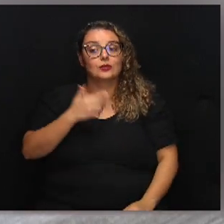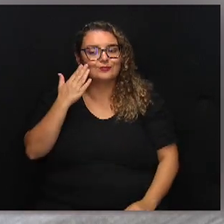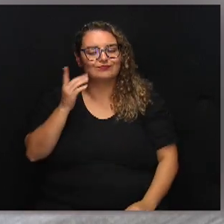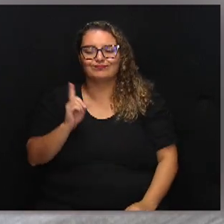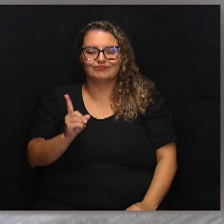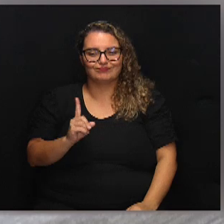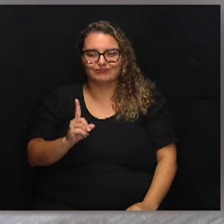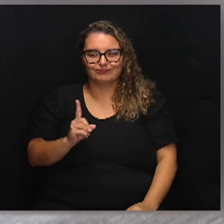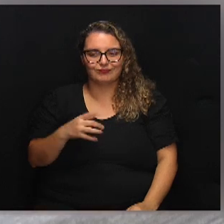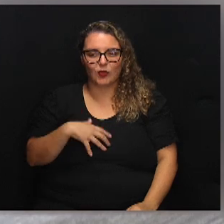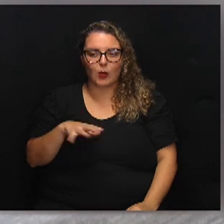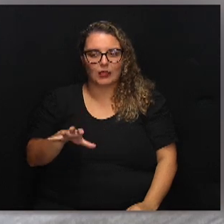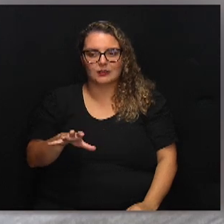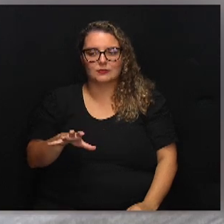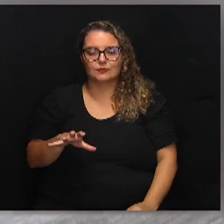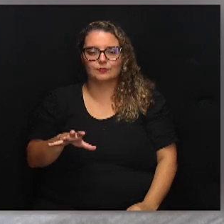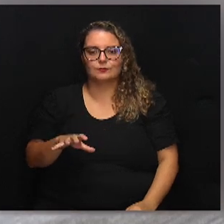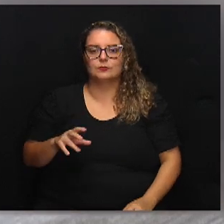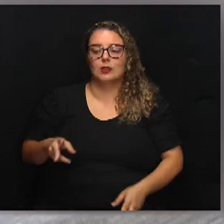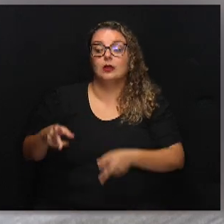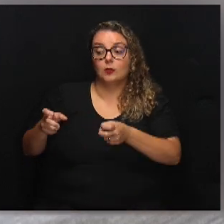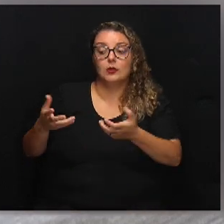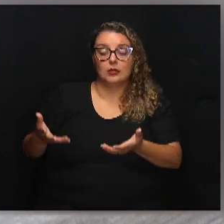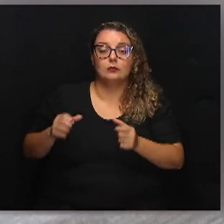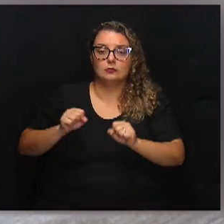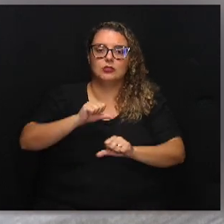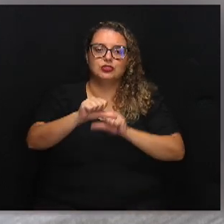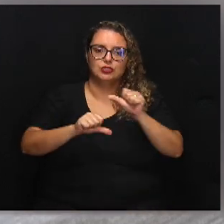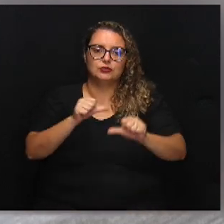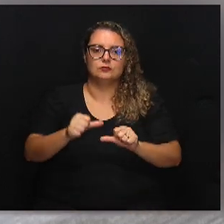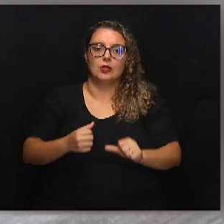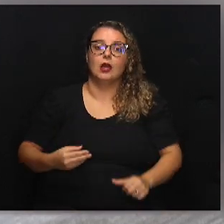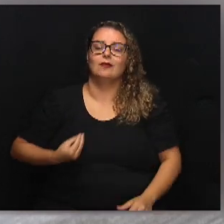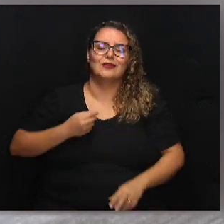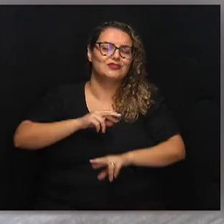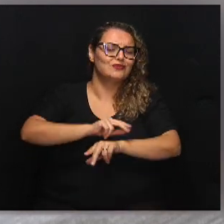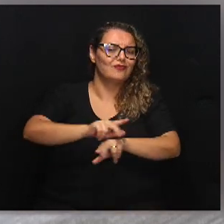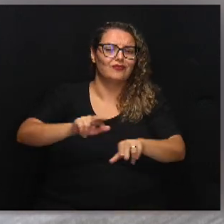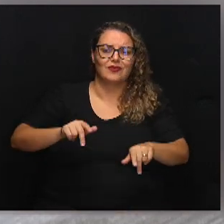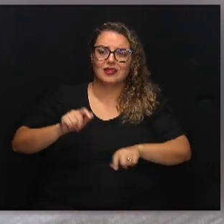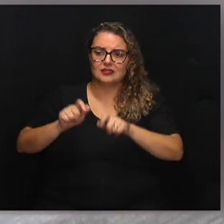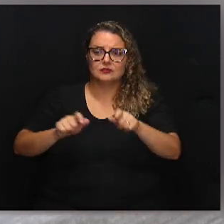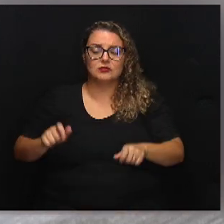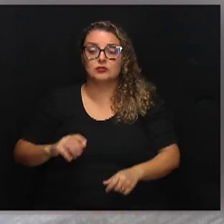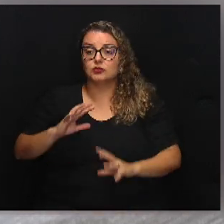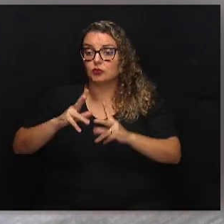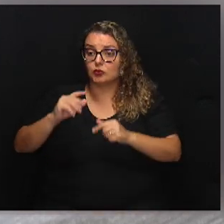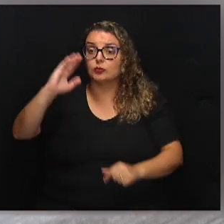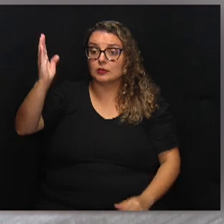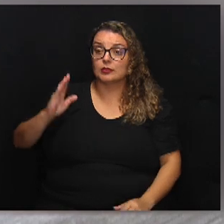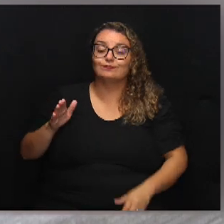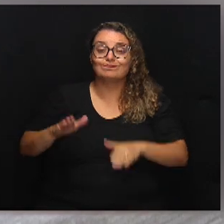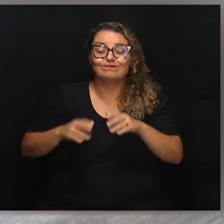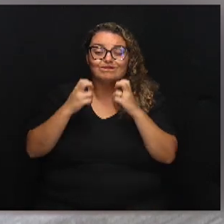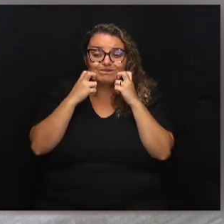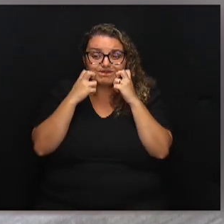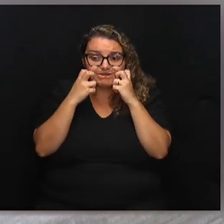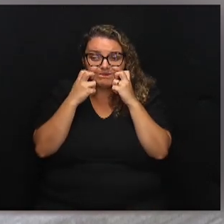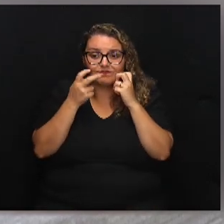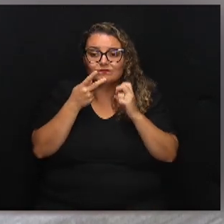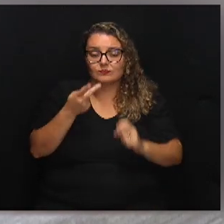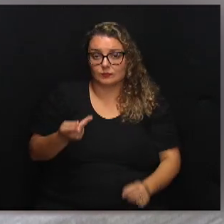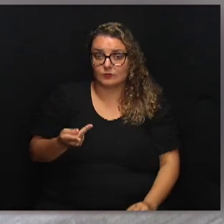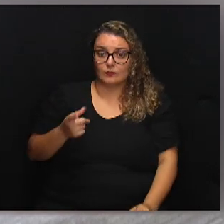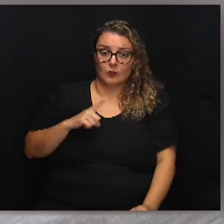isso. Então, esse reconhecimento pode transformar a vida de milhares de pessoas pelo Brasil que muitas vezes têm vergonha de falar